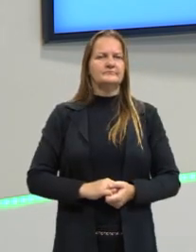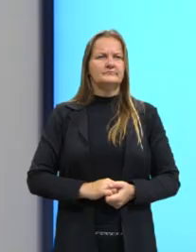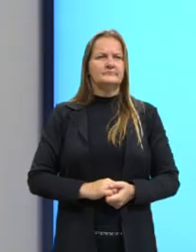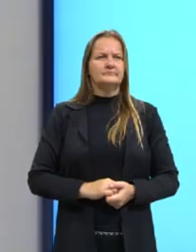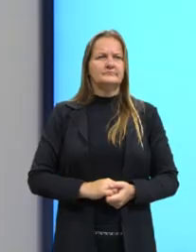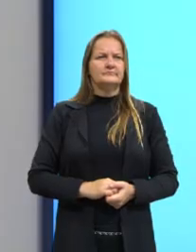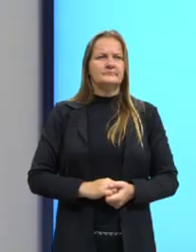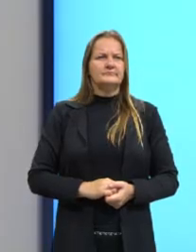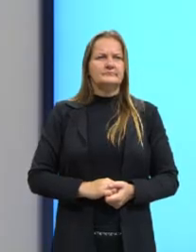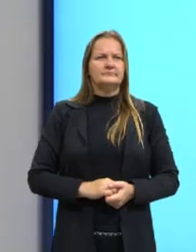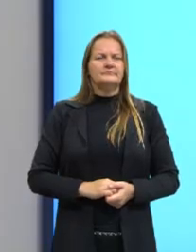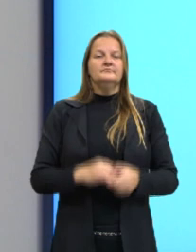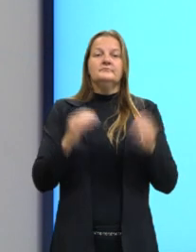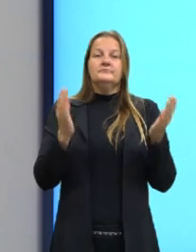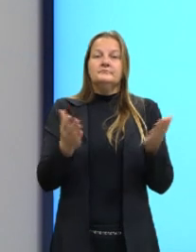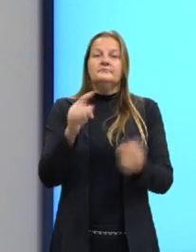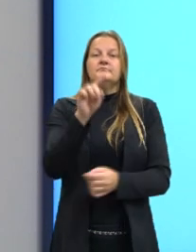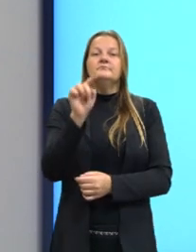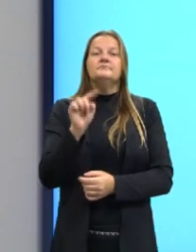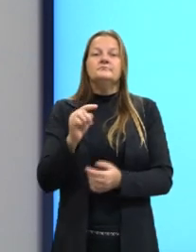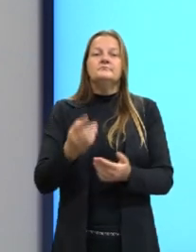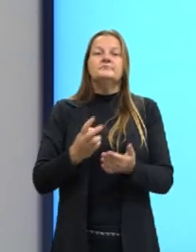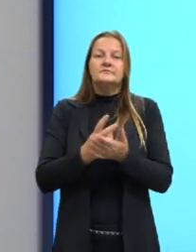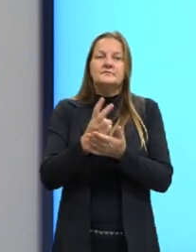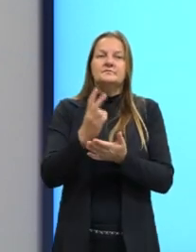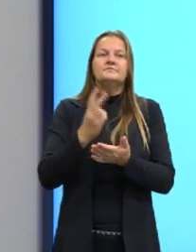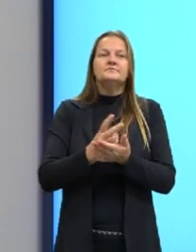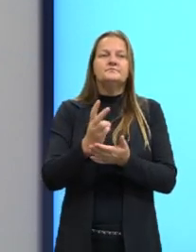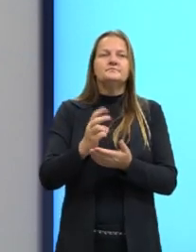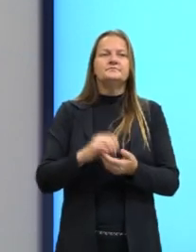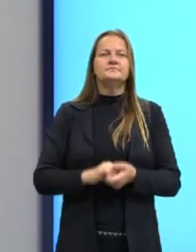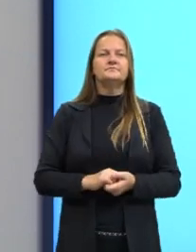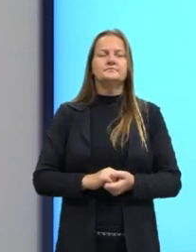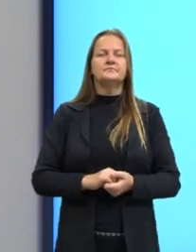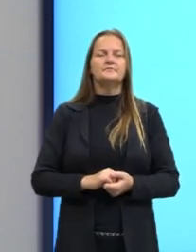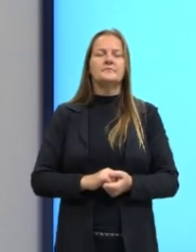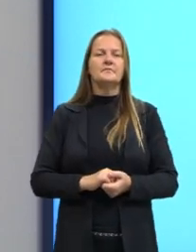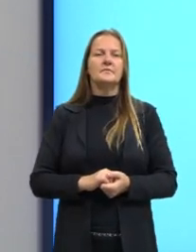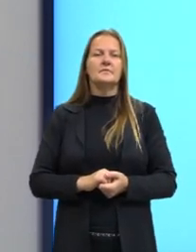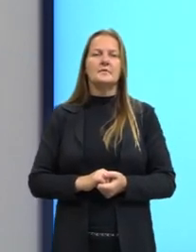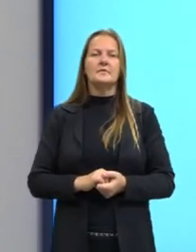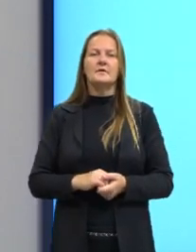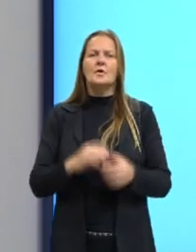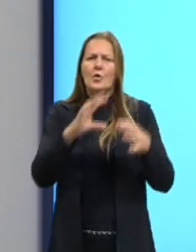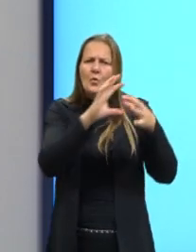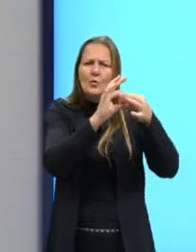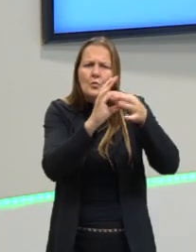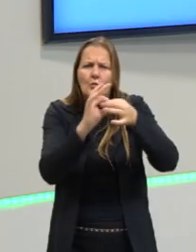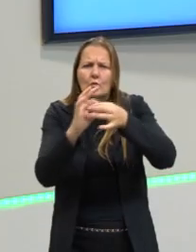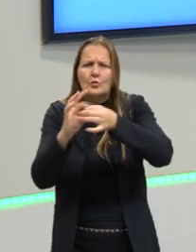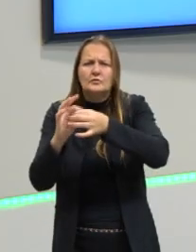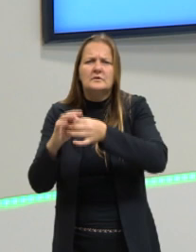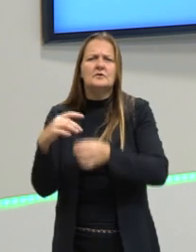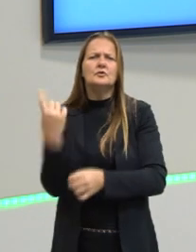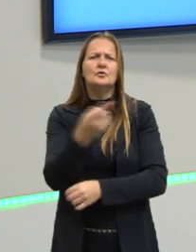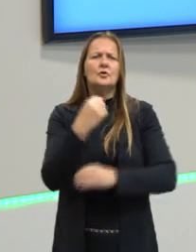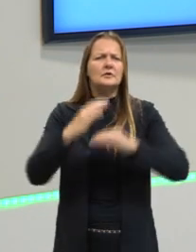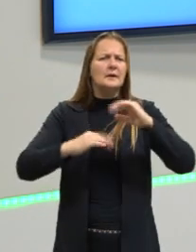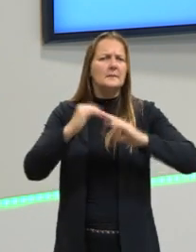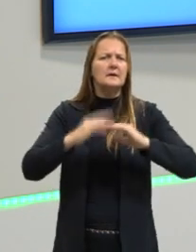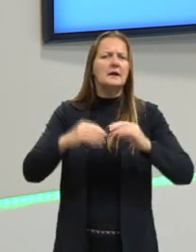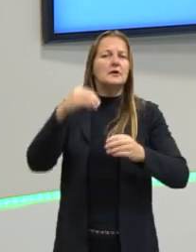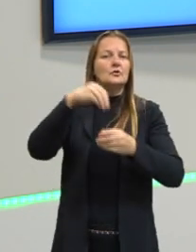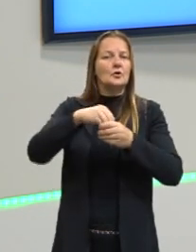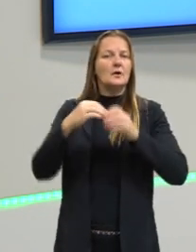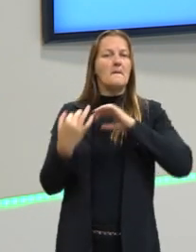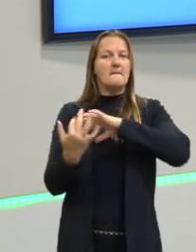ó e aqui vai a nossa questão de hoje continuando a aula nós temos que até um contextualizar e v a aplicação disso